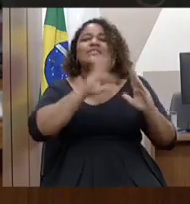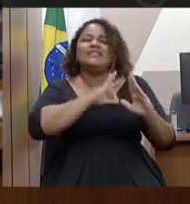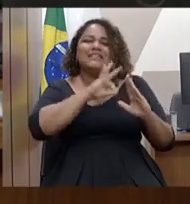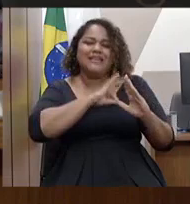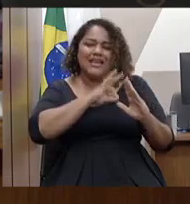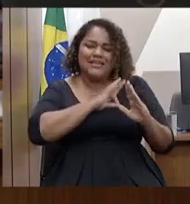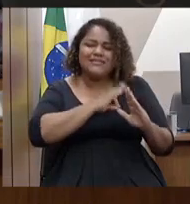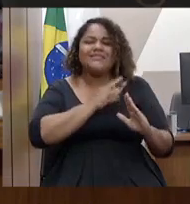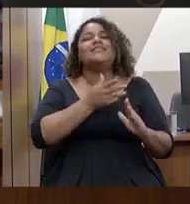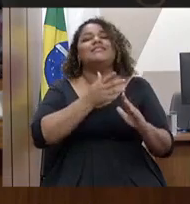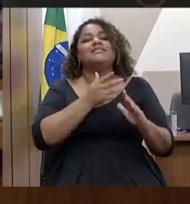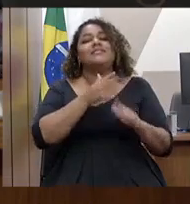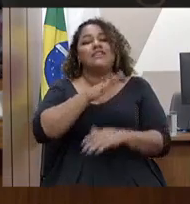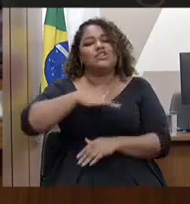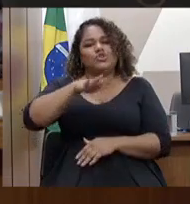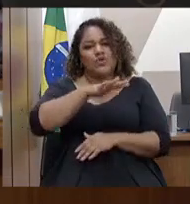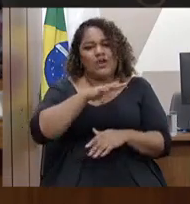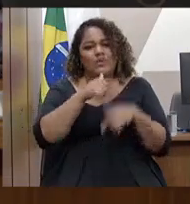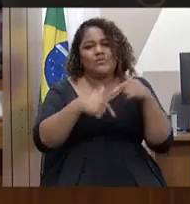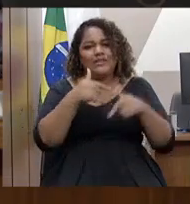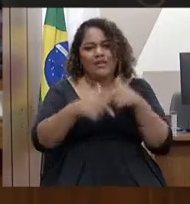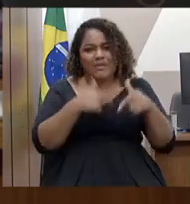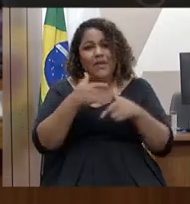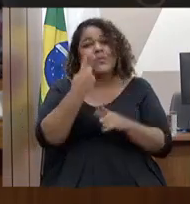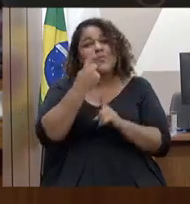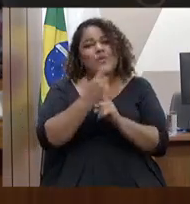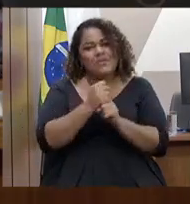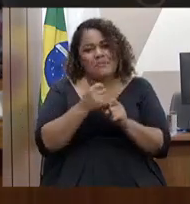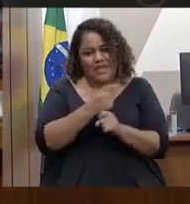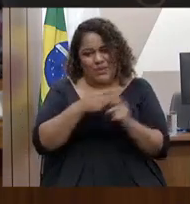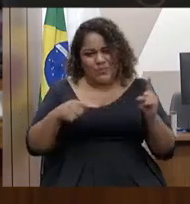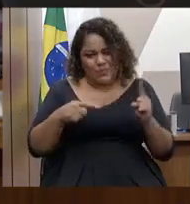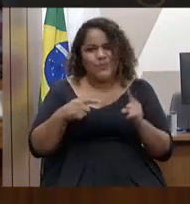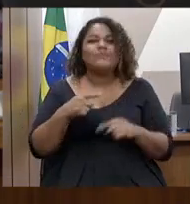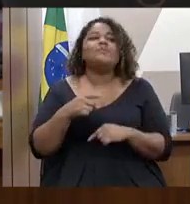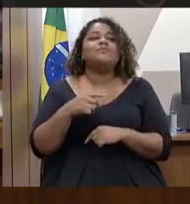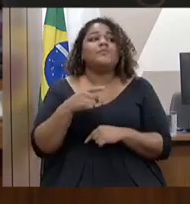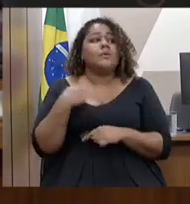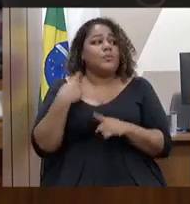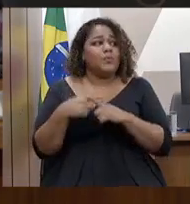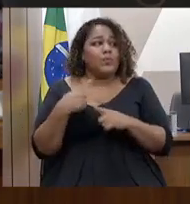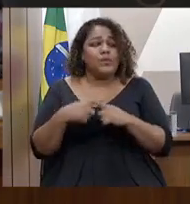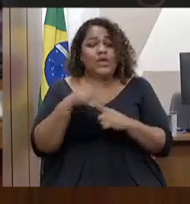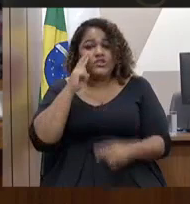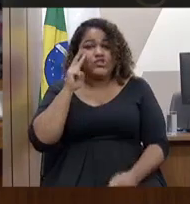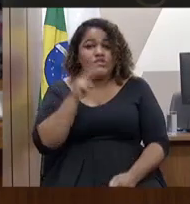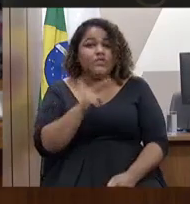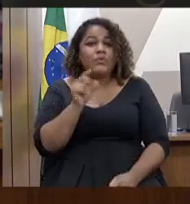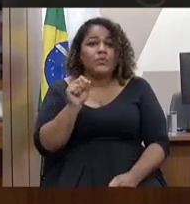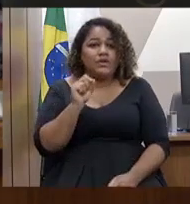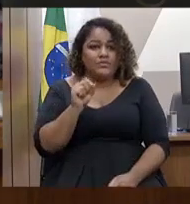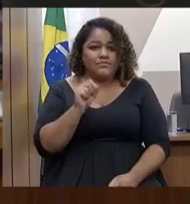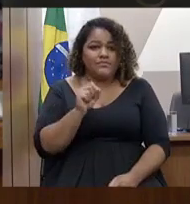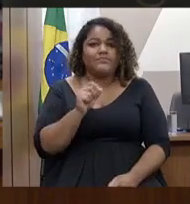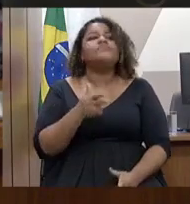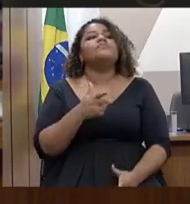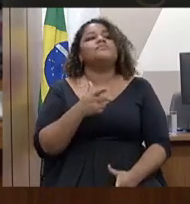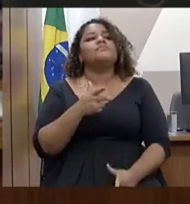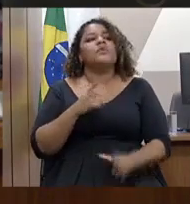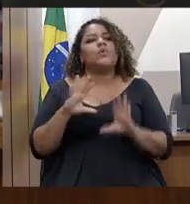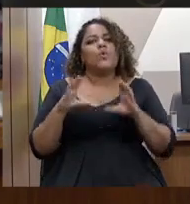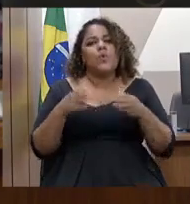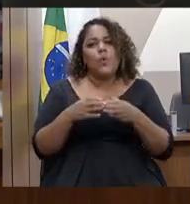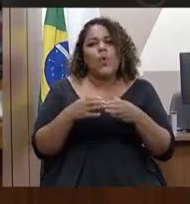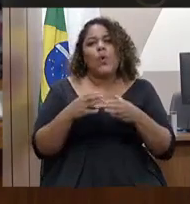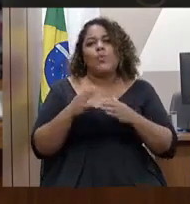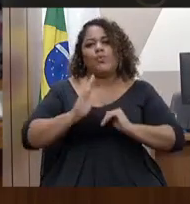a experiência foi muito interessante porque a gente viu ali primeiro um corpo de profissionais extremamente capacitados